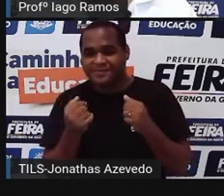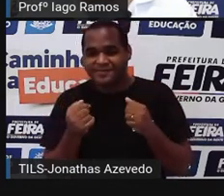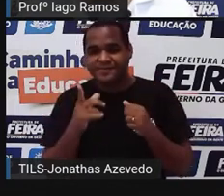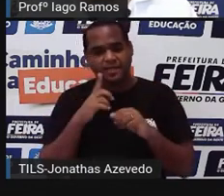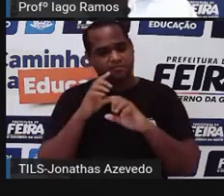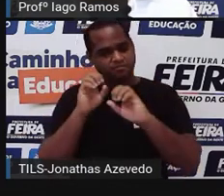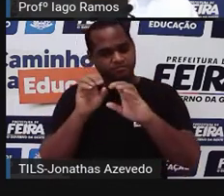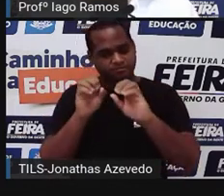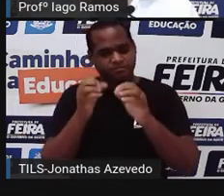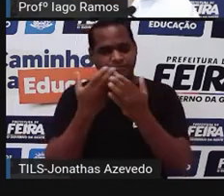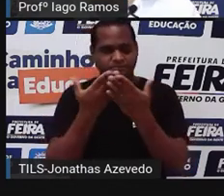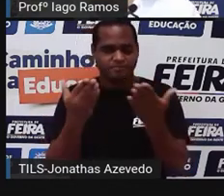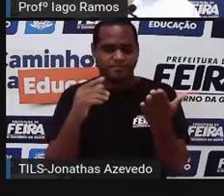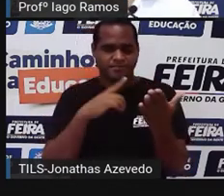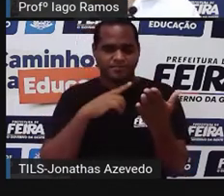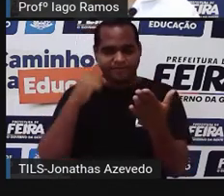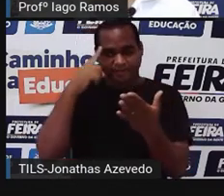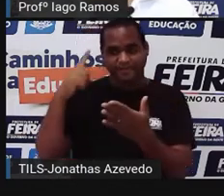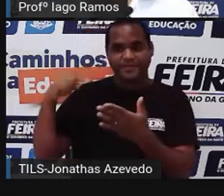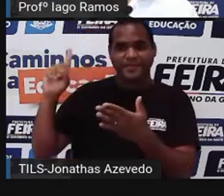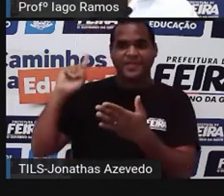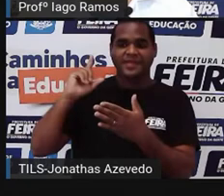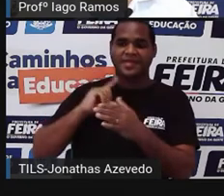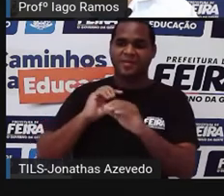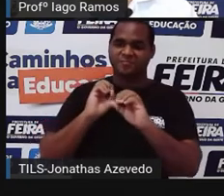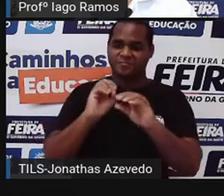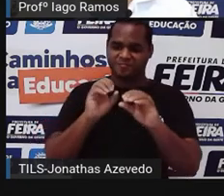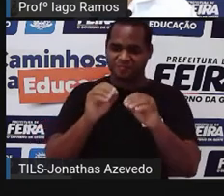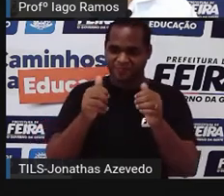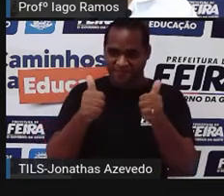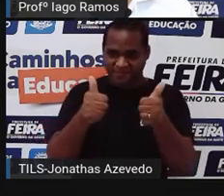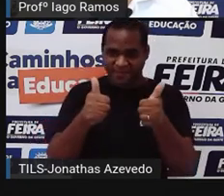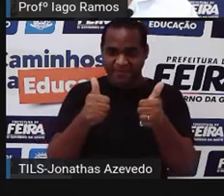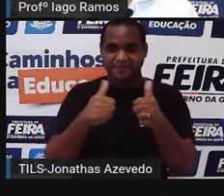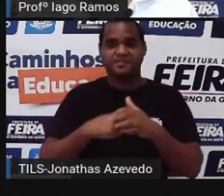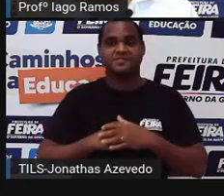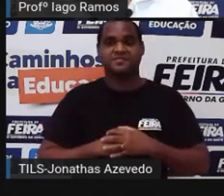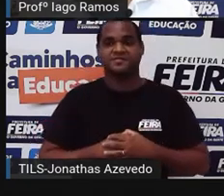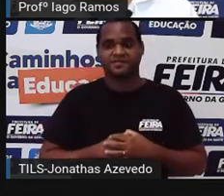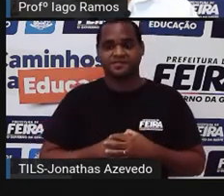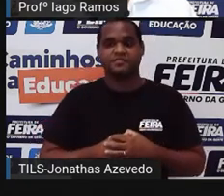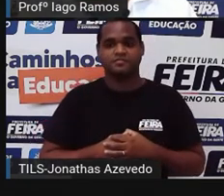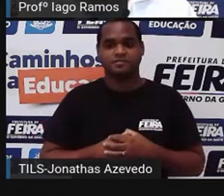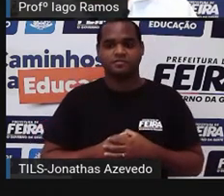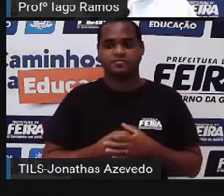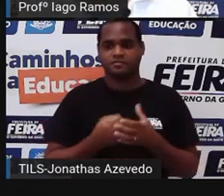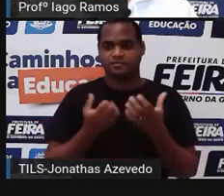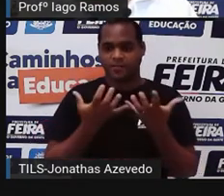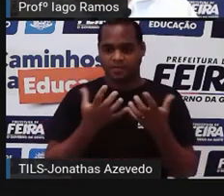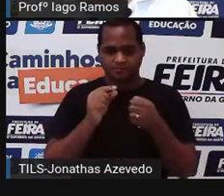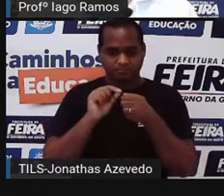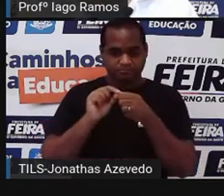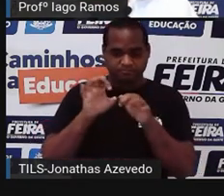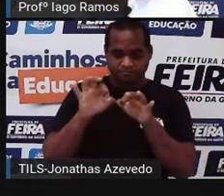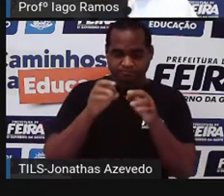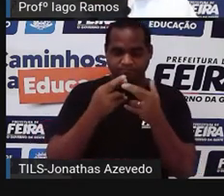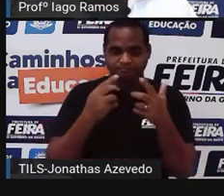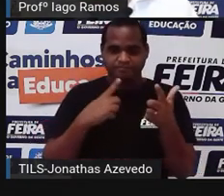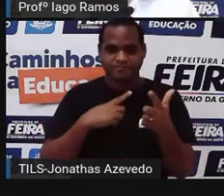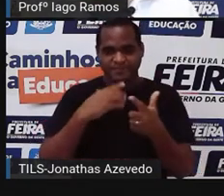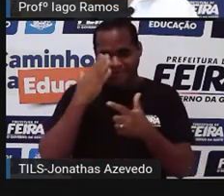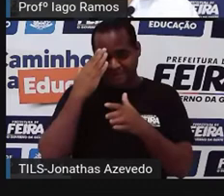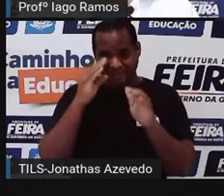aula para isso e foi a aula anterior essa daqui tá o quê que eu quero fazer você entender